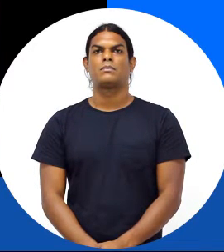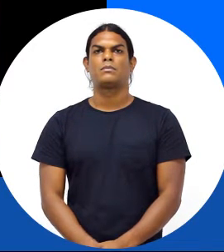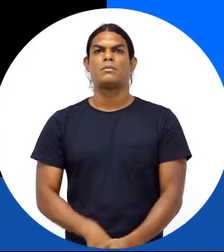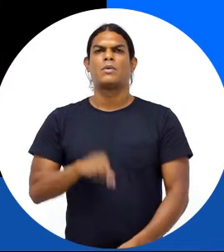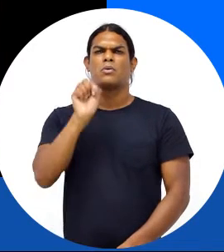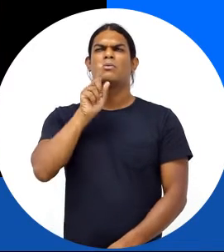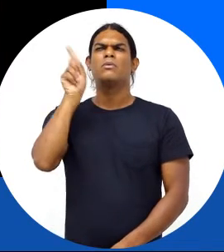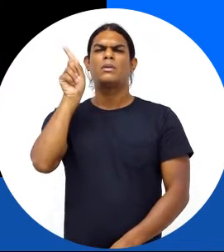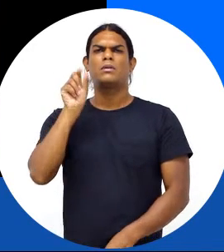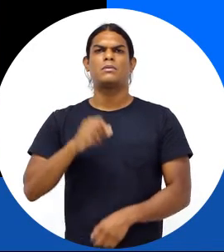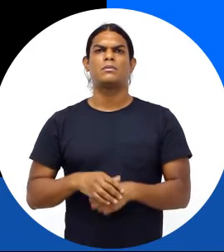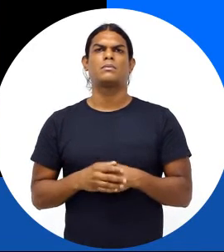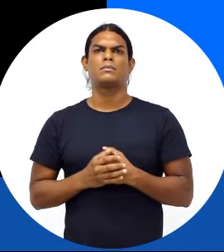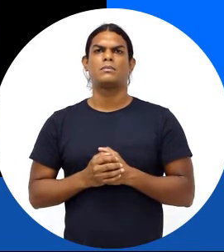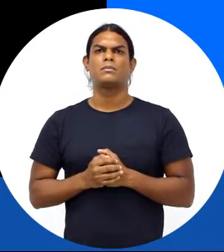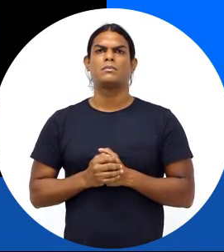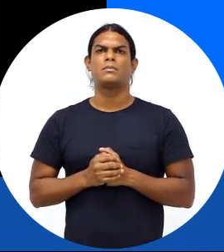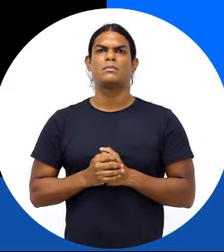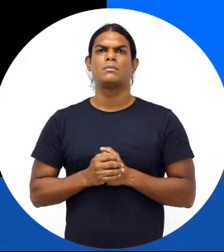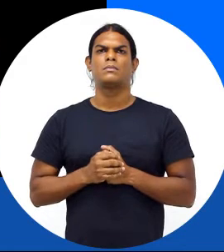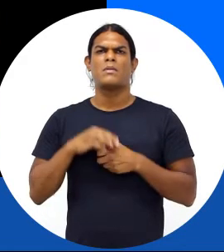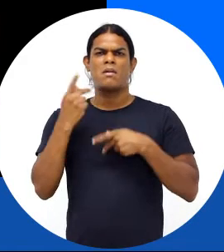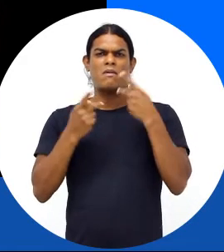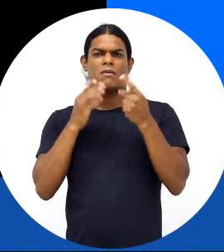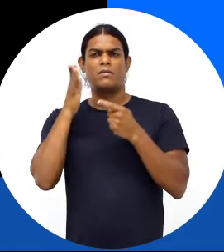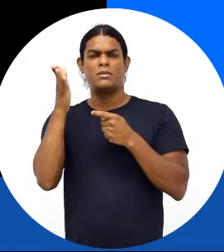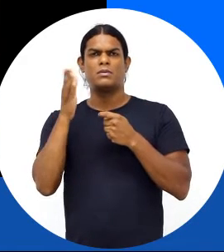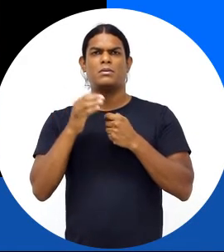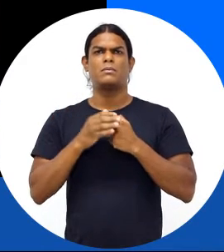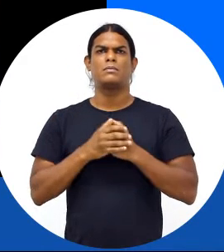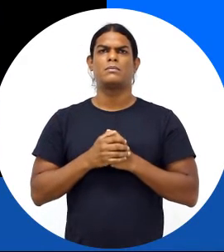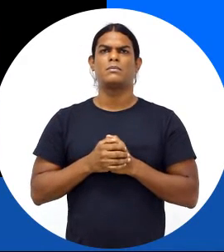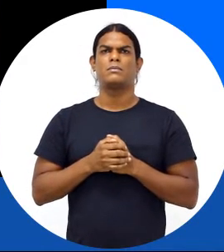O que é isso? Me diga você.